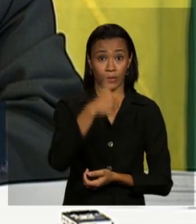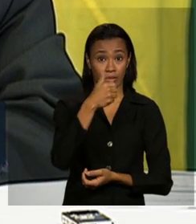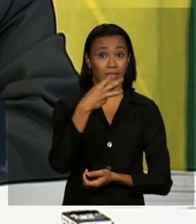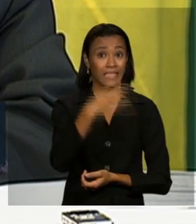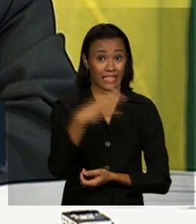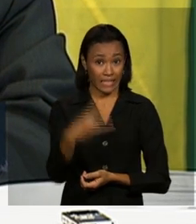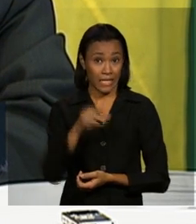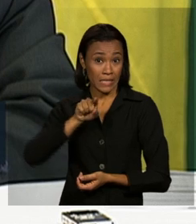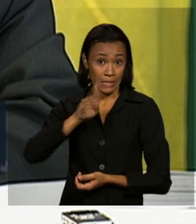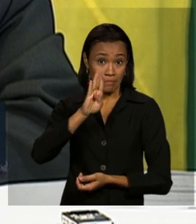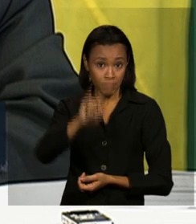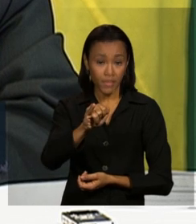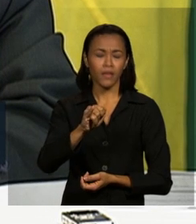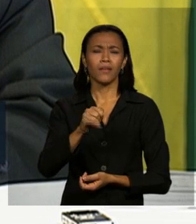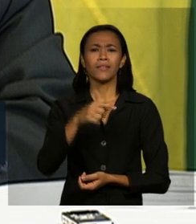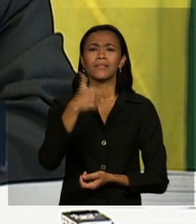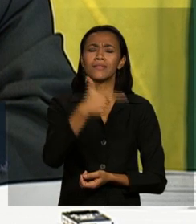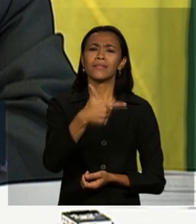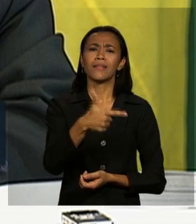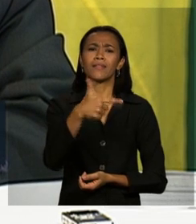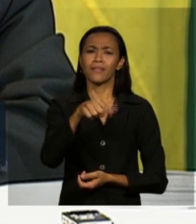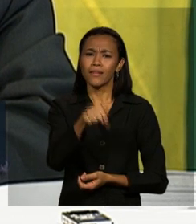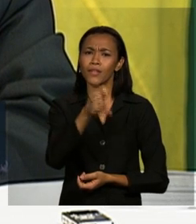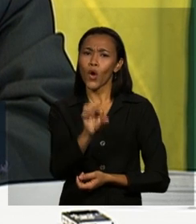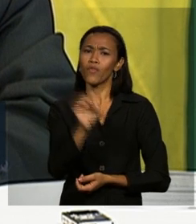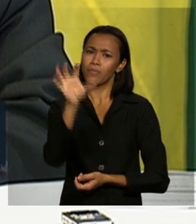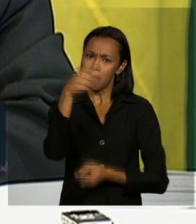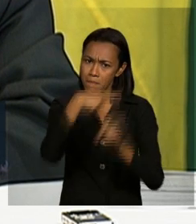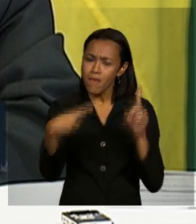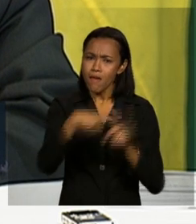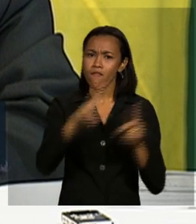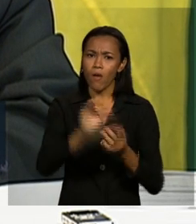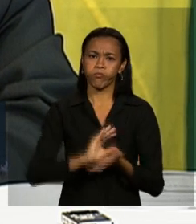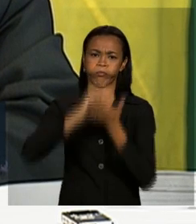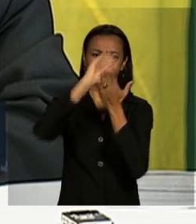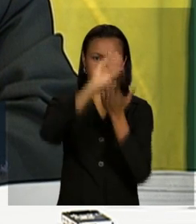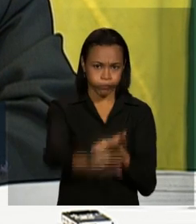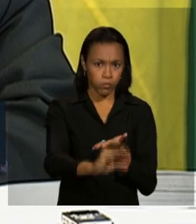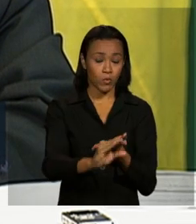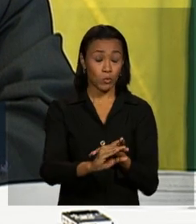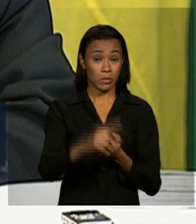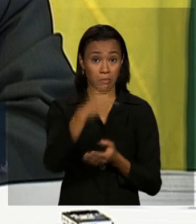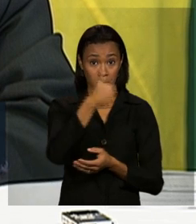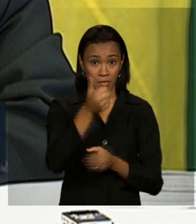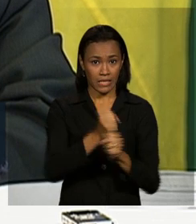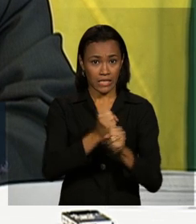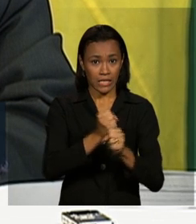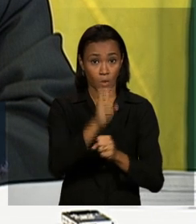de reais 79,5 bilhões serão investidos nos primeiros 5